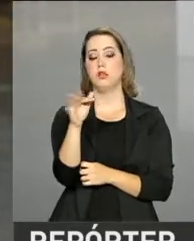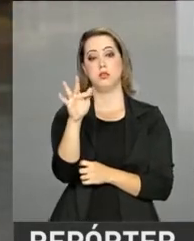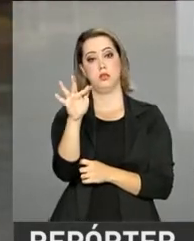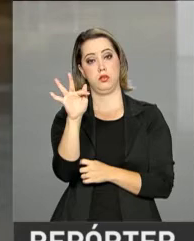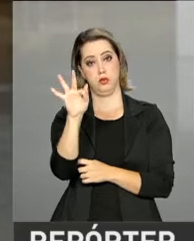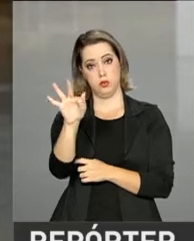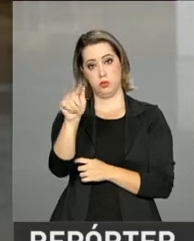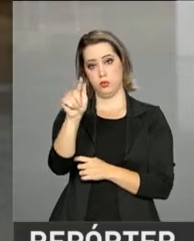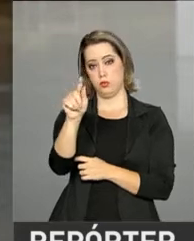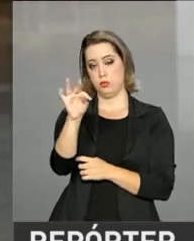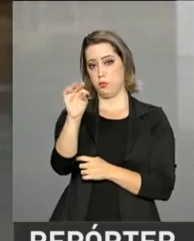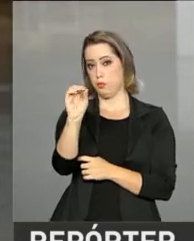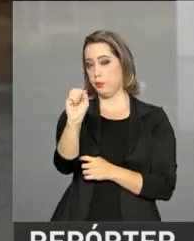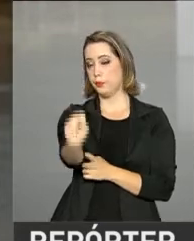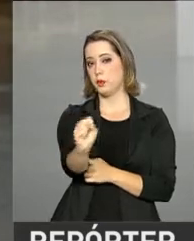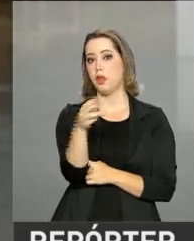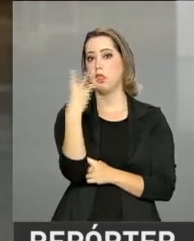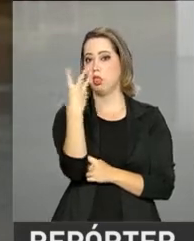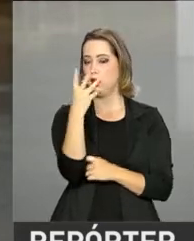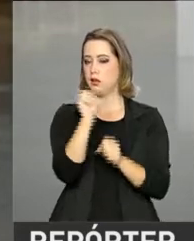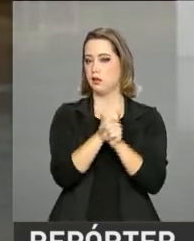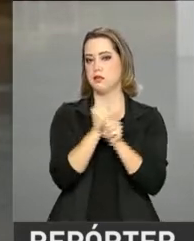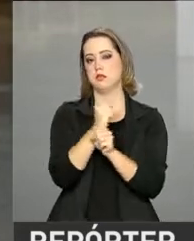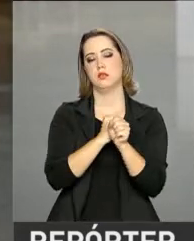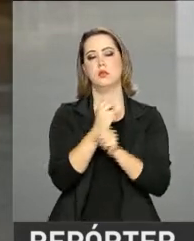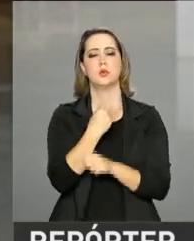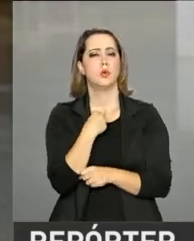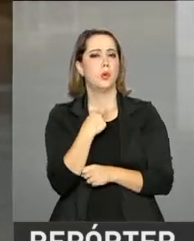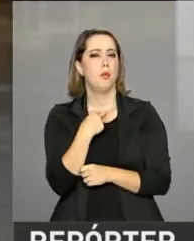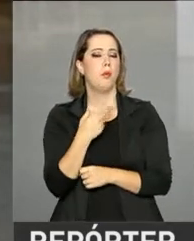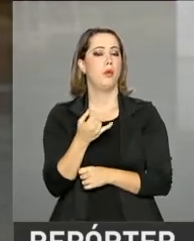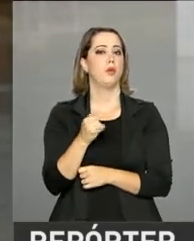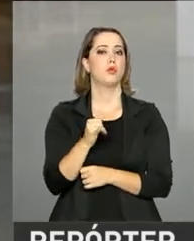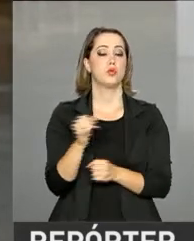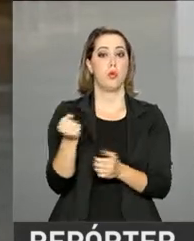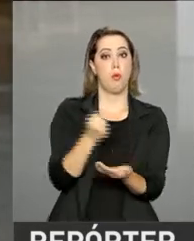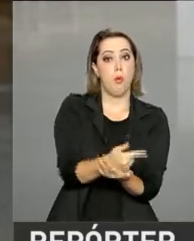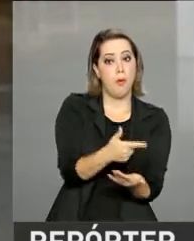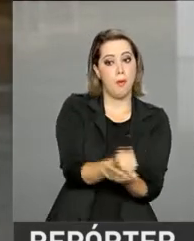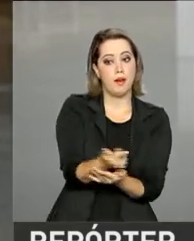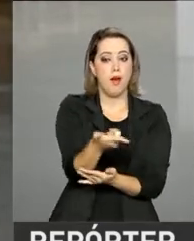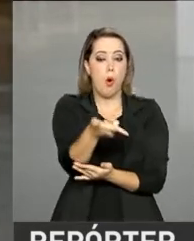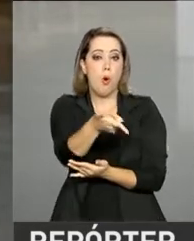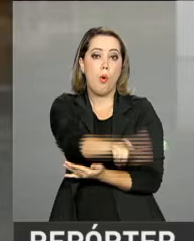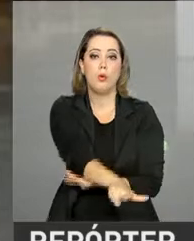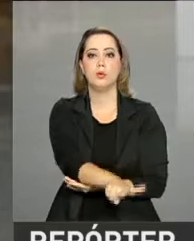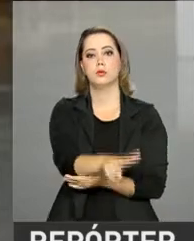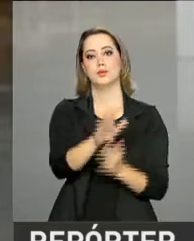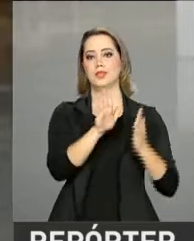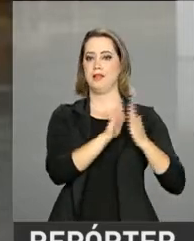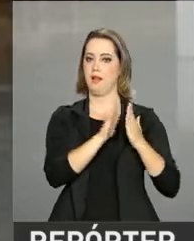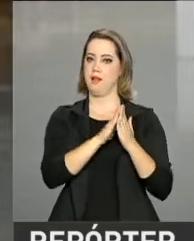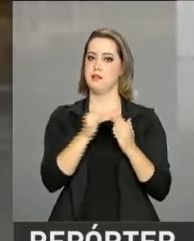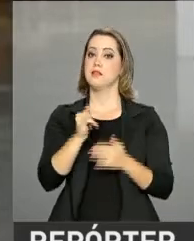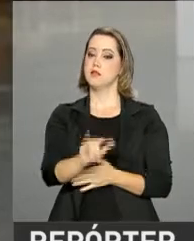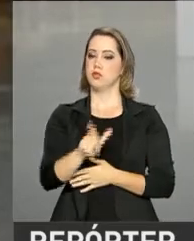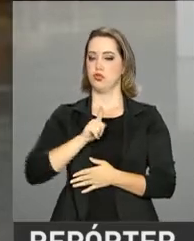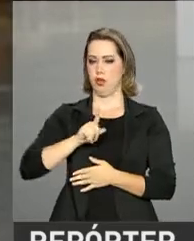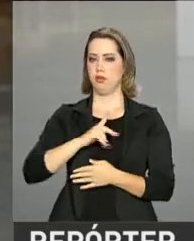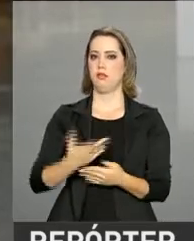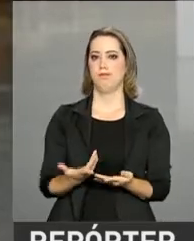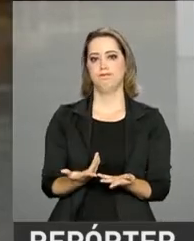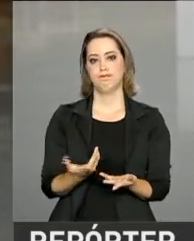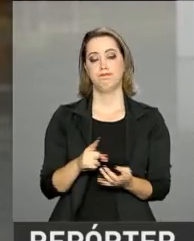não podem comprar um imóvel no estado onde já possuem um imóvel em seu nome e também